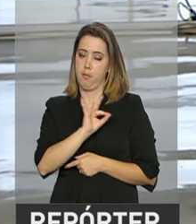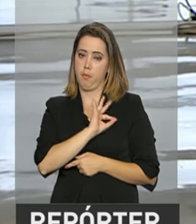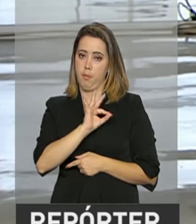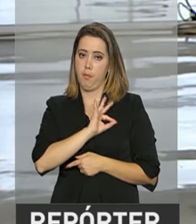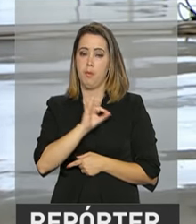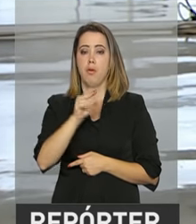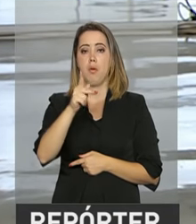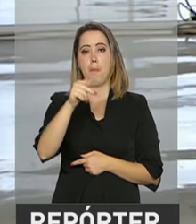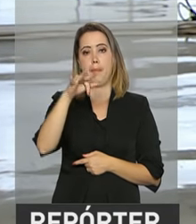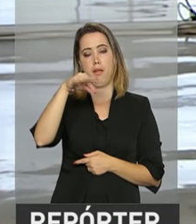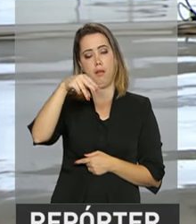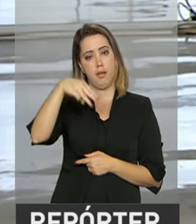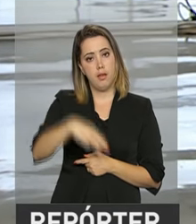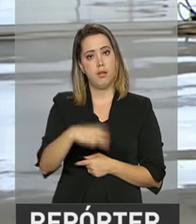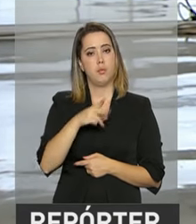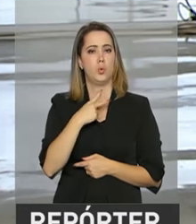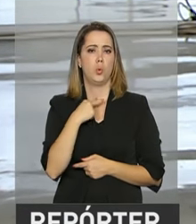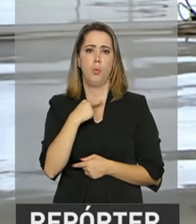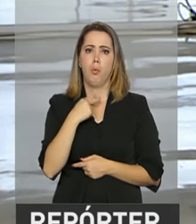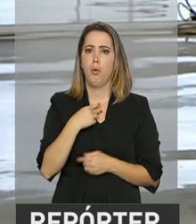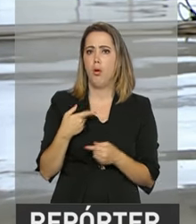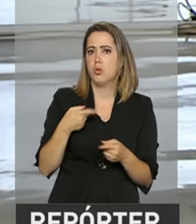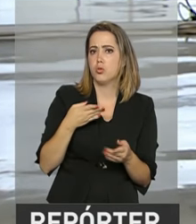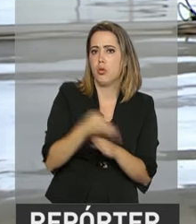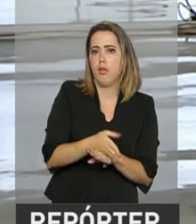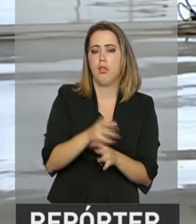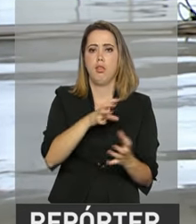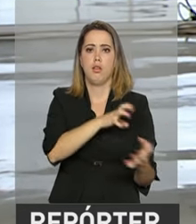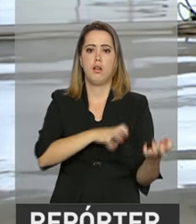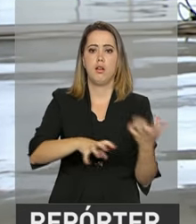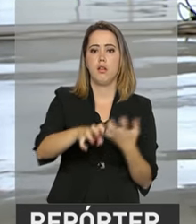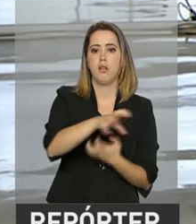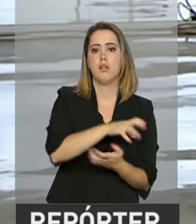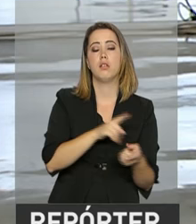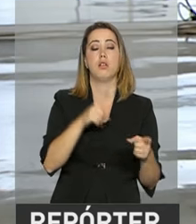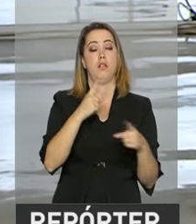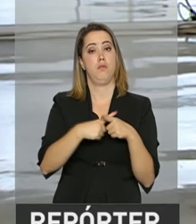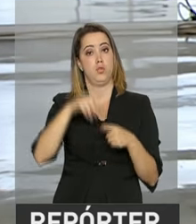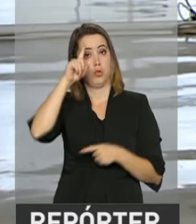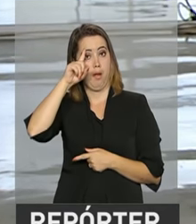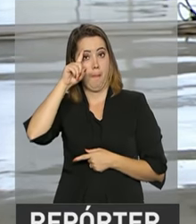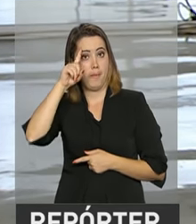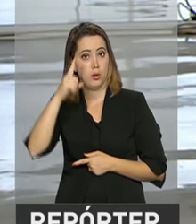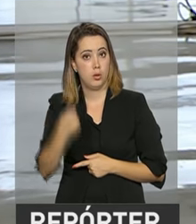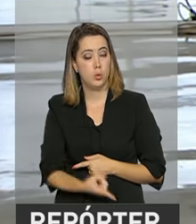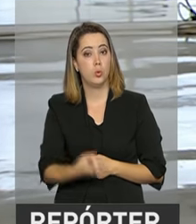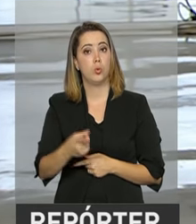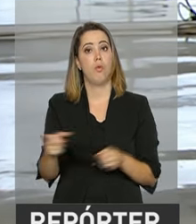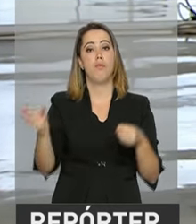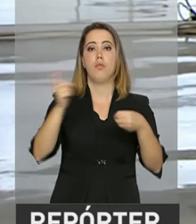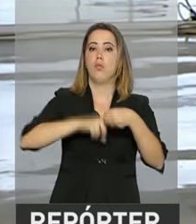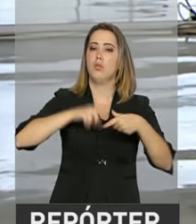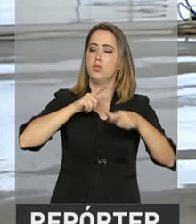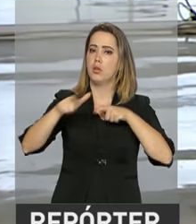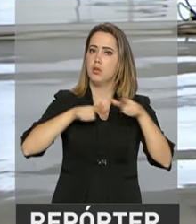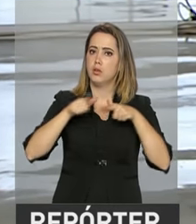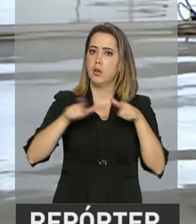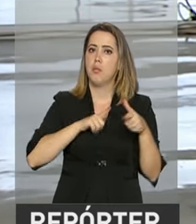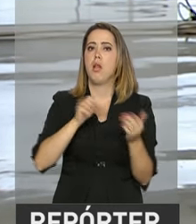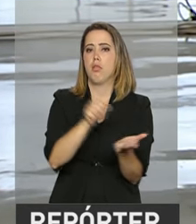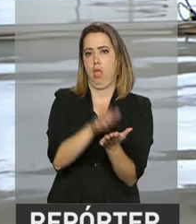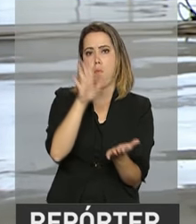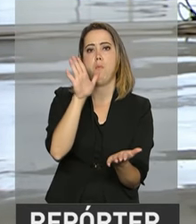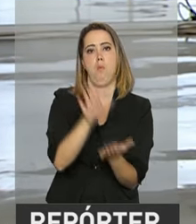última segunda-feira que eles voltem imediatamente ao trabalho, sob pena de multa de R$100 mil por dia.